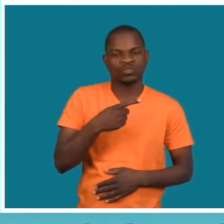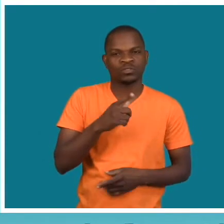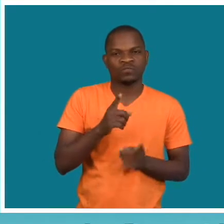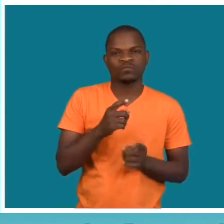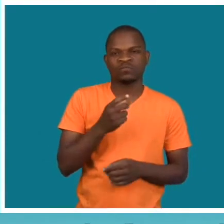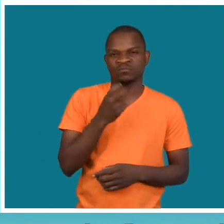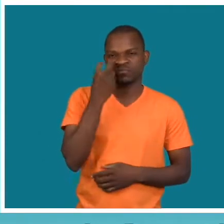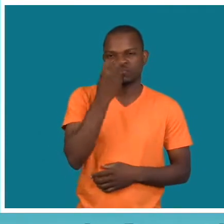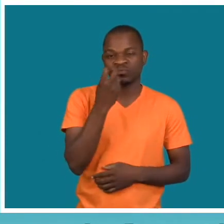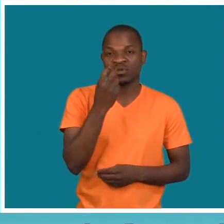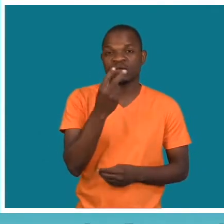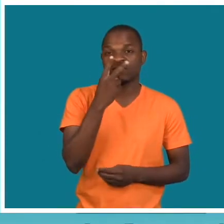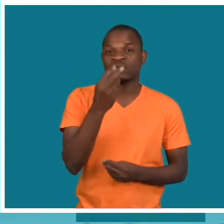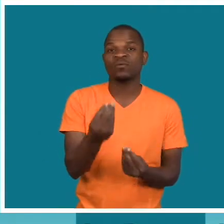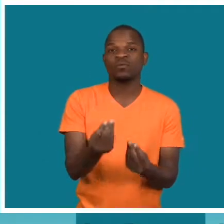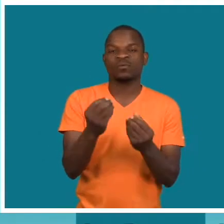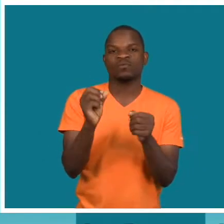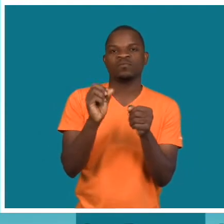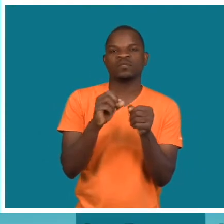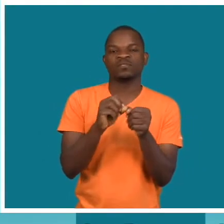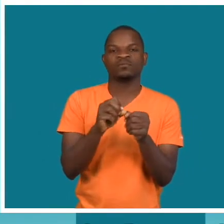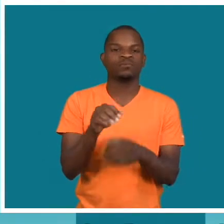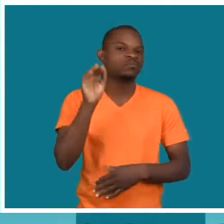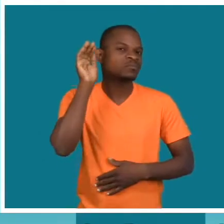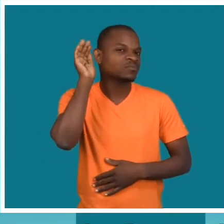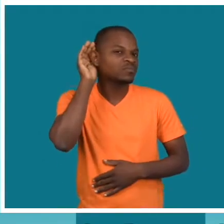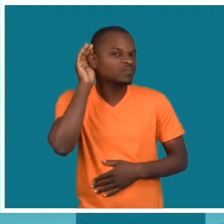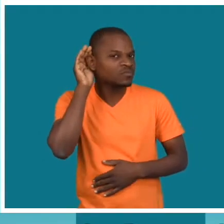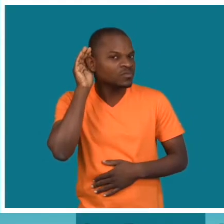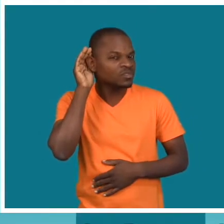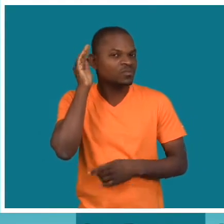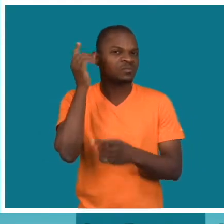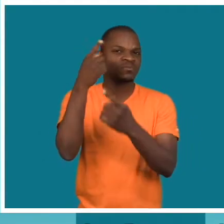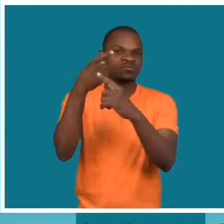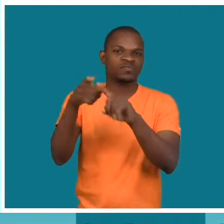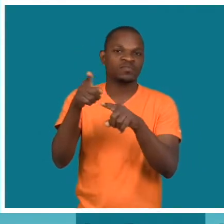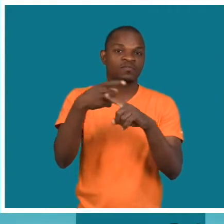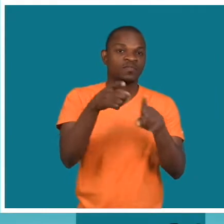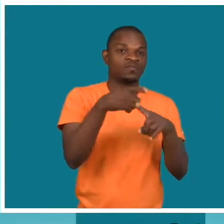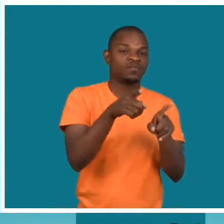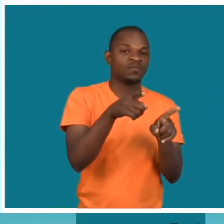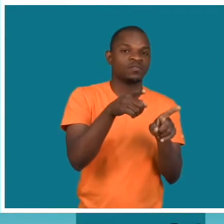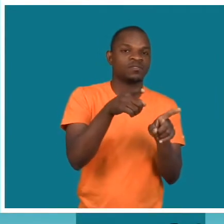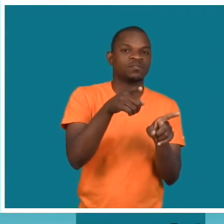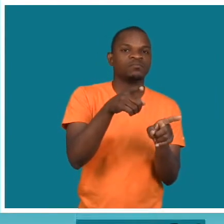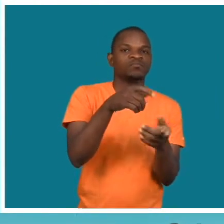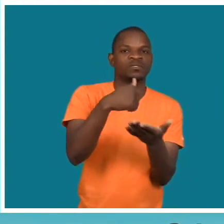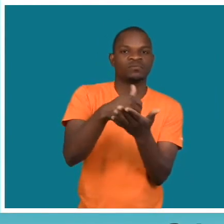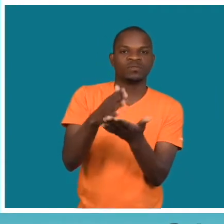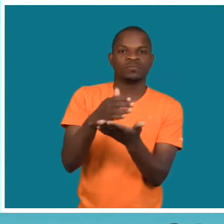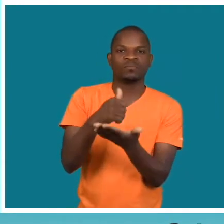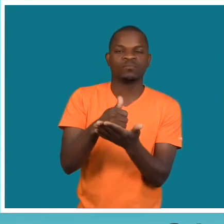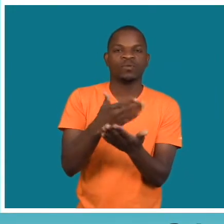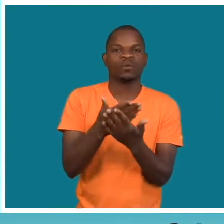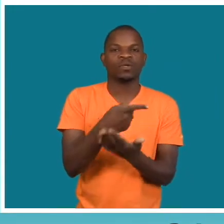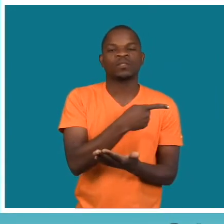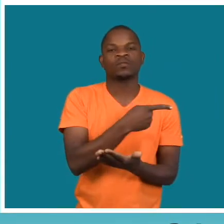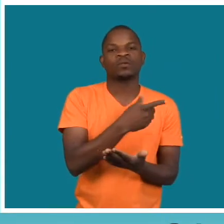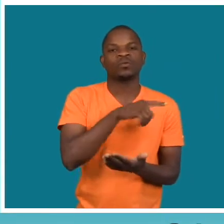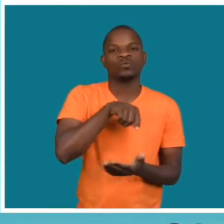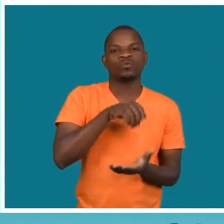vamos, das nossas possibilidades, vamos tentar ver, ouvir essas entidades. Mas, creio que é o nosso irmão